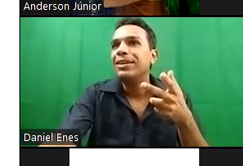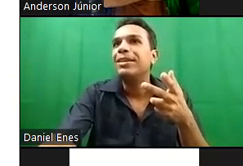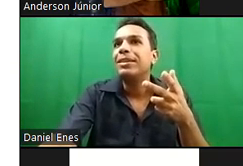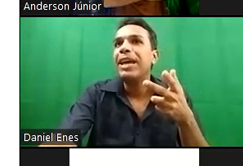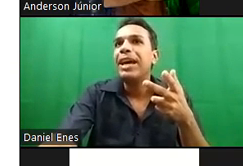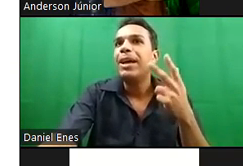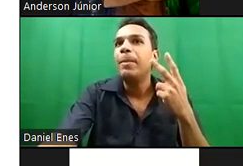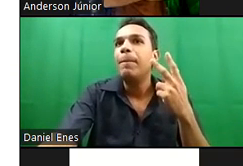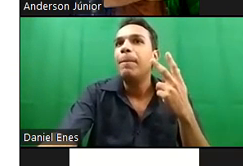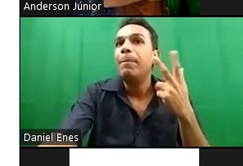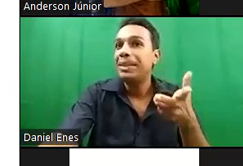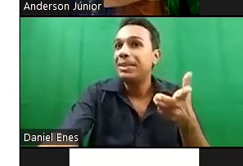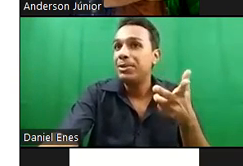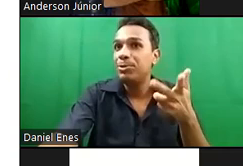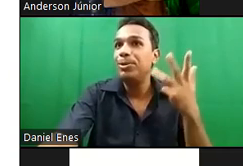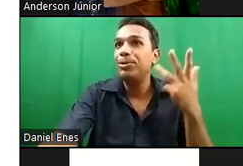né?